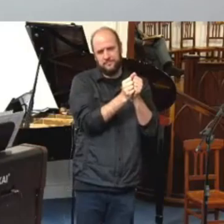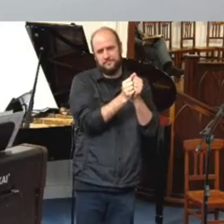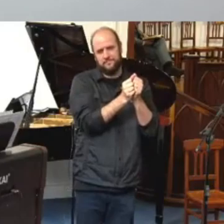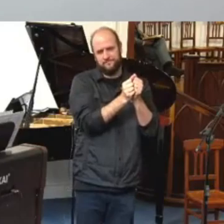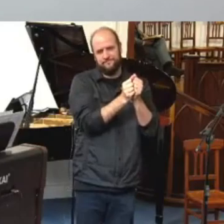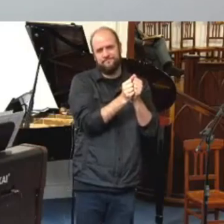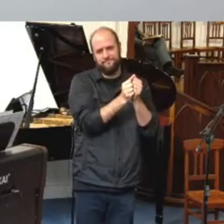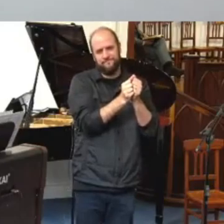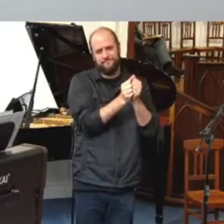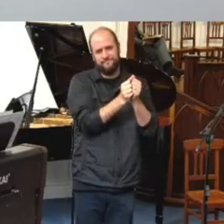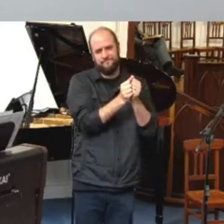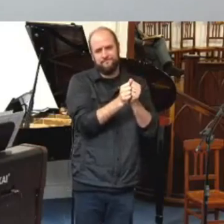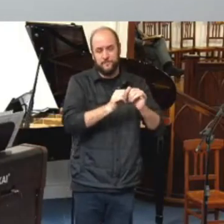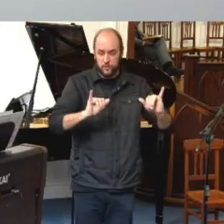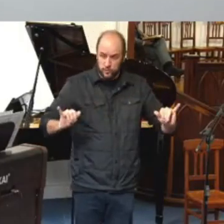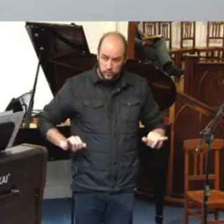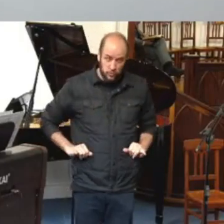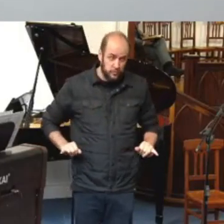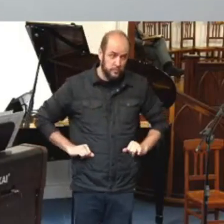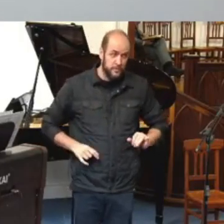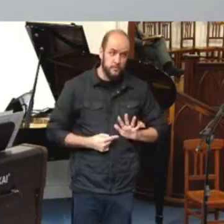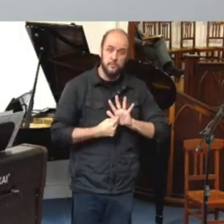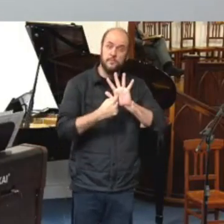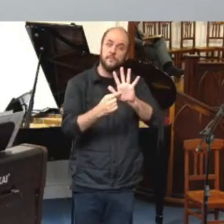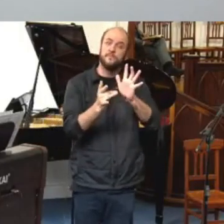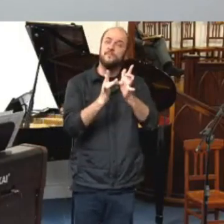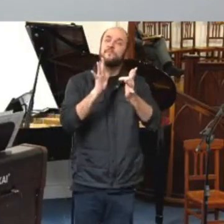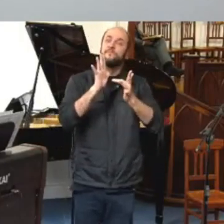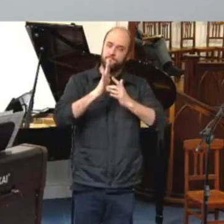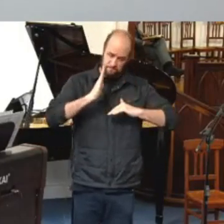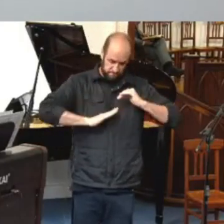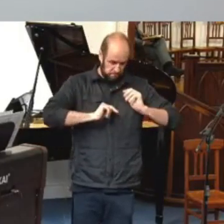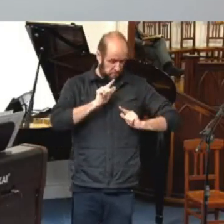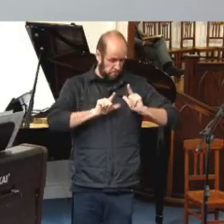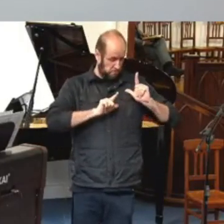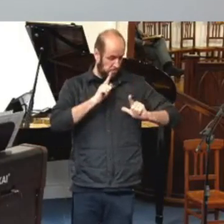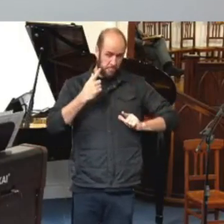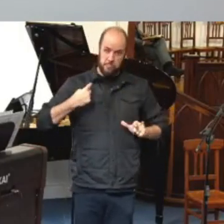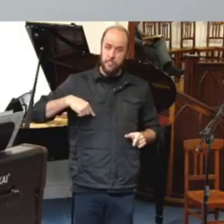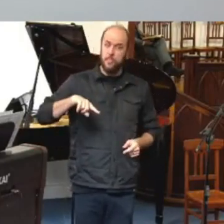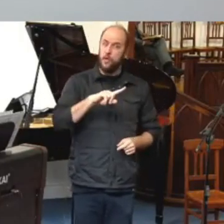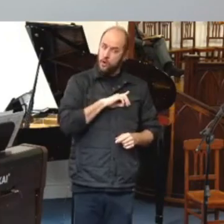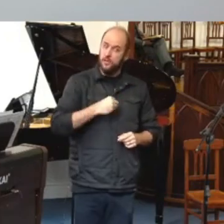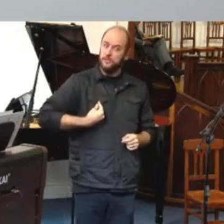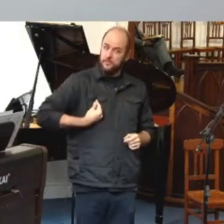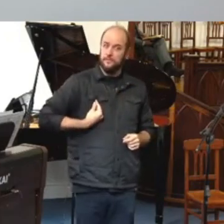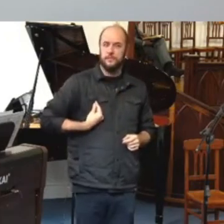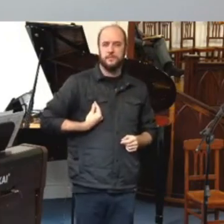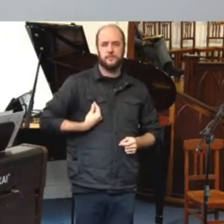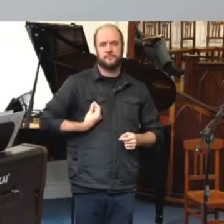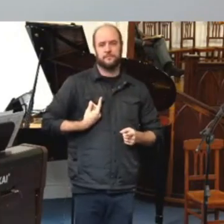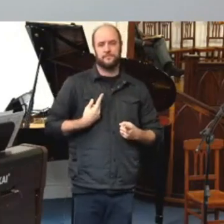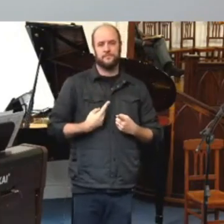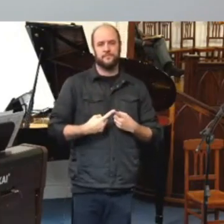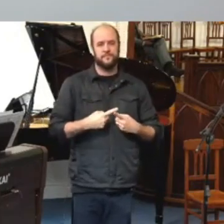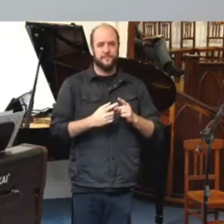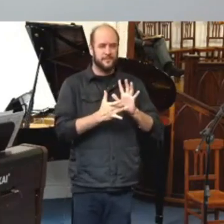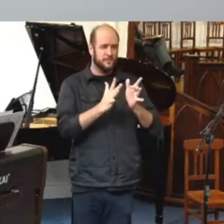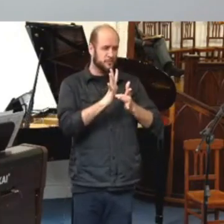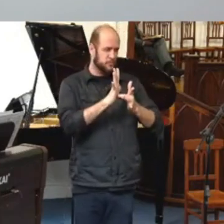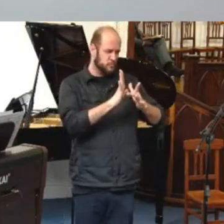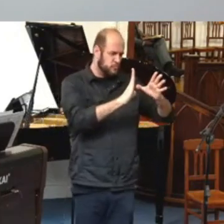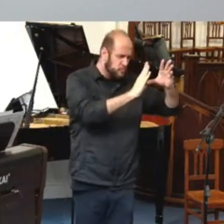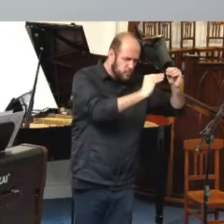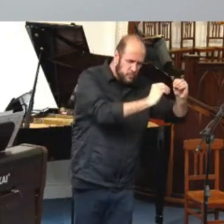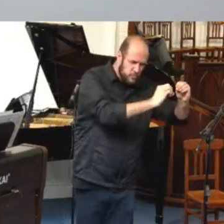Além disso, o sofrimento evidencia a obra de Cristo em nós, pois Ele nos tirou do império das trevas, nos